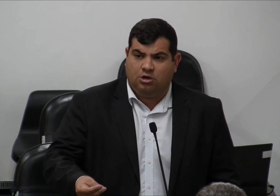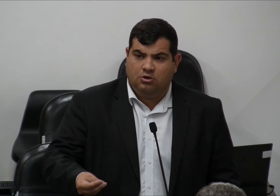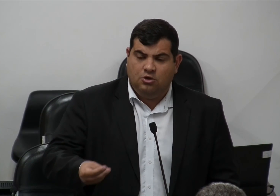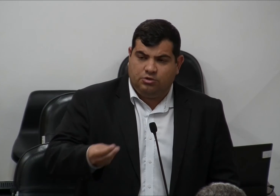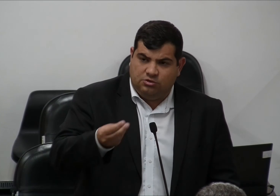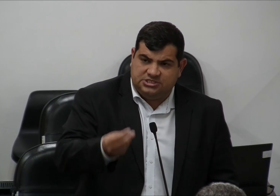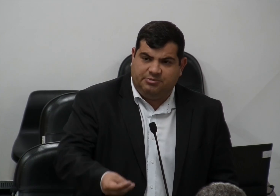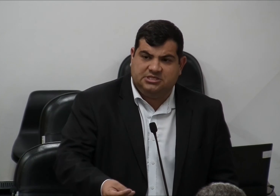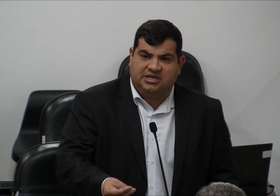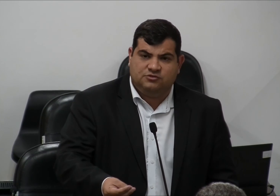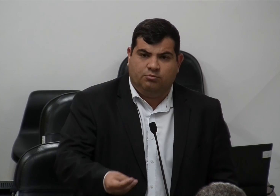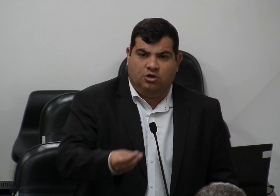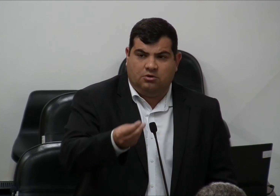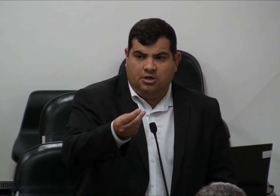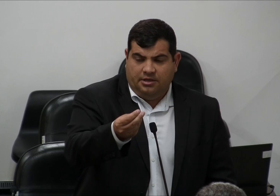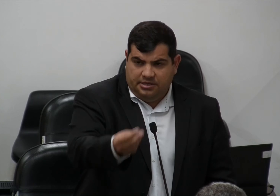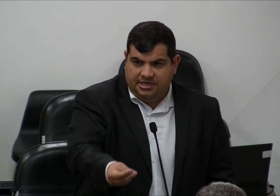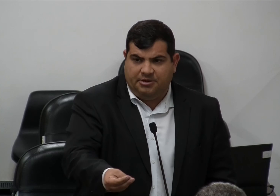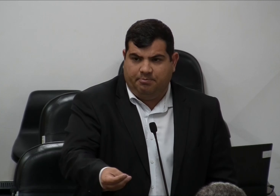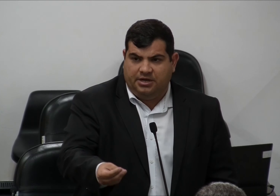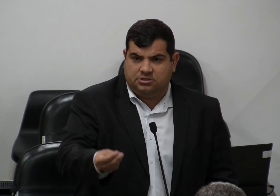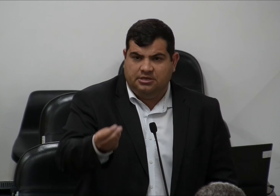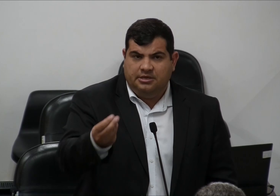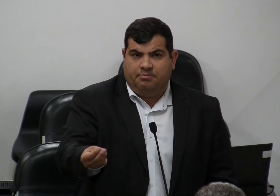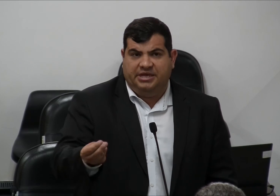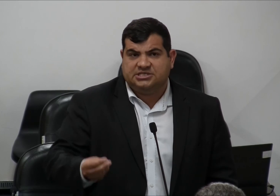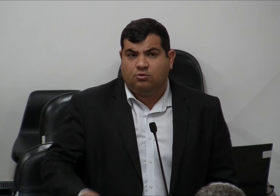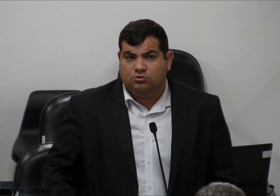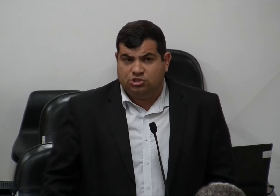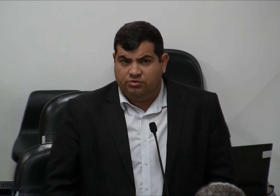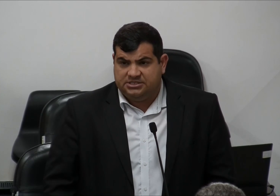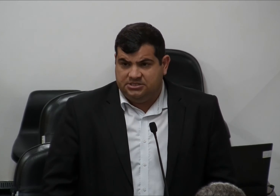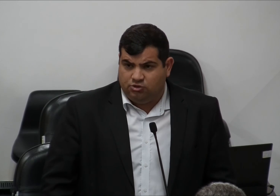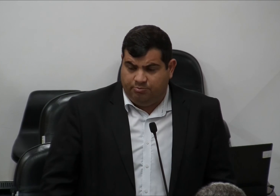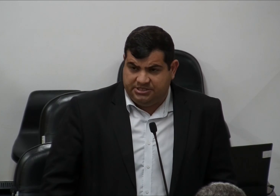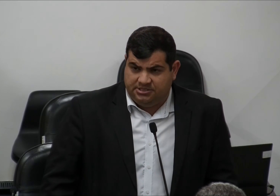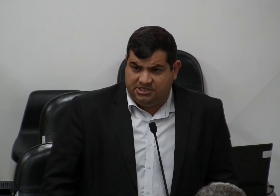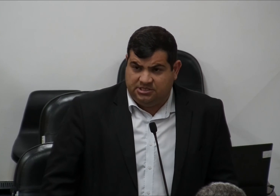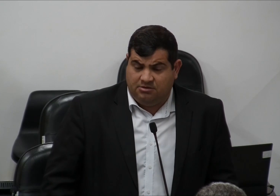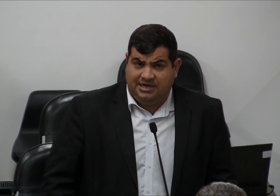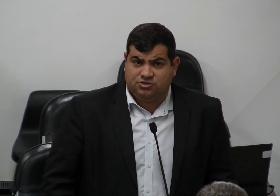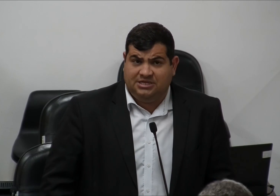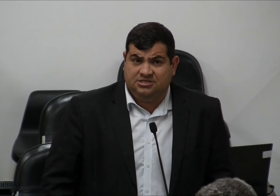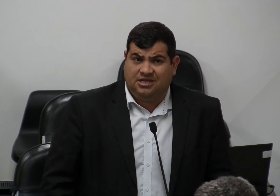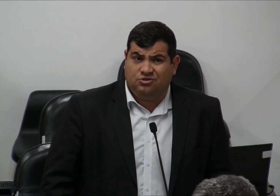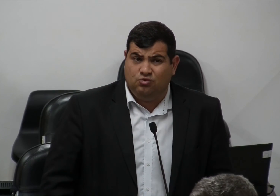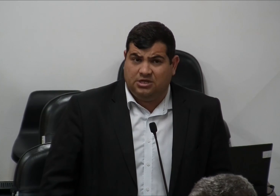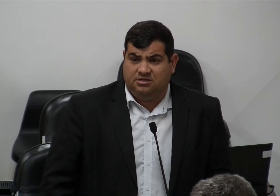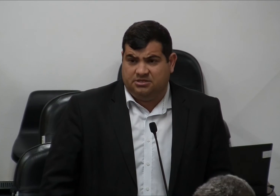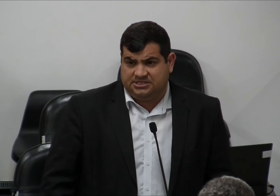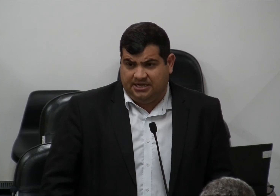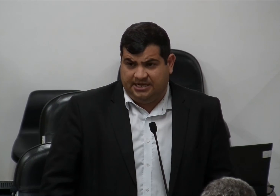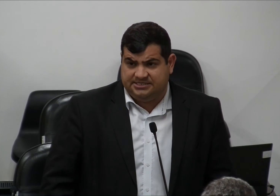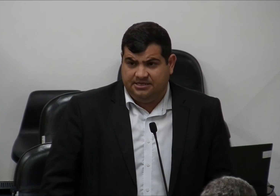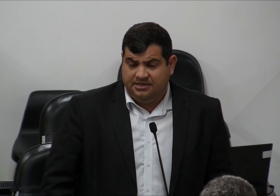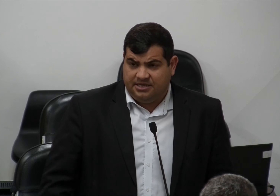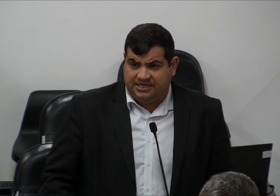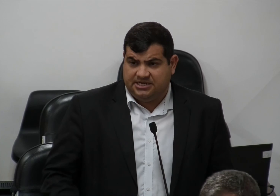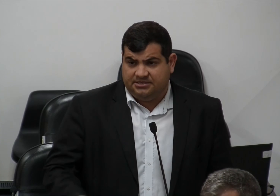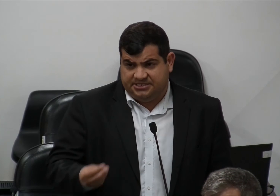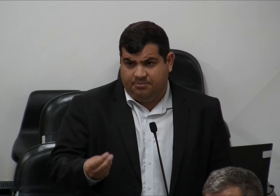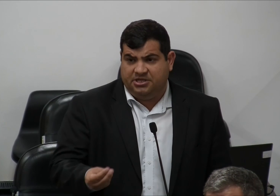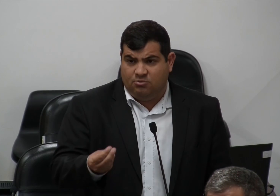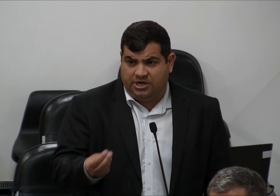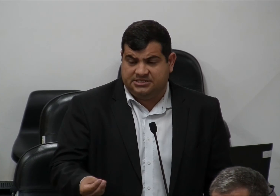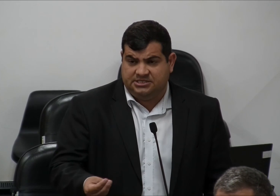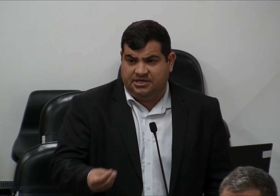meu bloco, o que nós apresentávamos no bloco ia para a pauta. Peço que continue assim, senhor presidente, que não haja uma ditadura dentro dessa casa, que